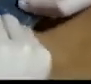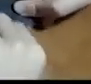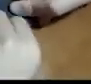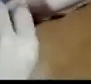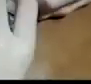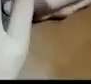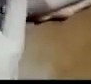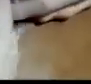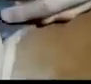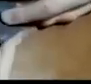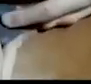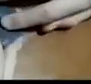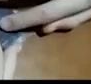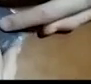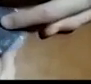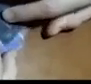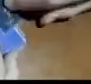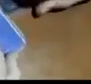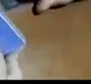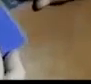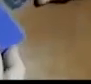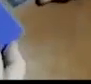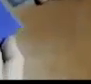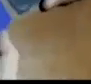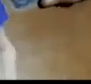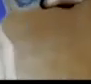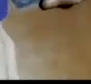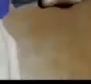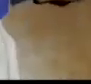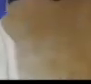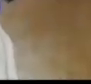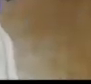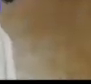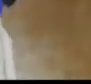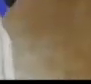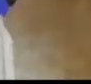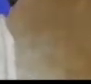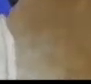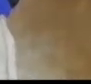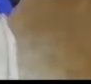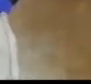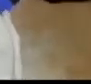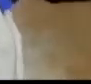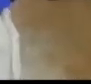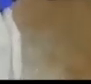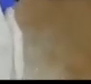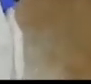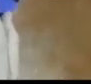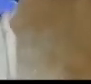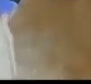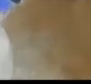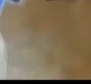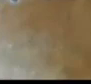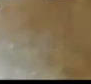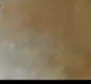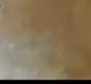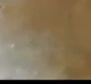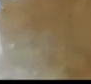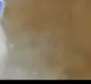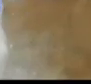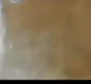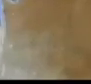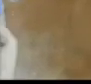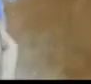cada jogador vira as fichas, vira 3 fichas e forma o número maior possível, combinando esses 3